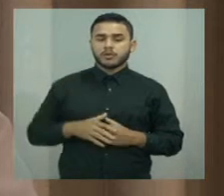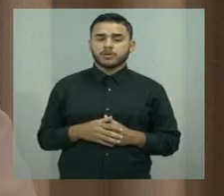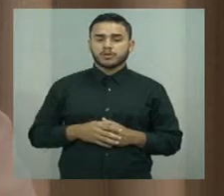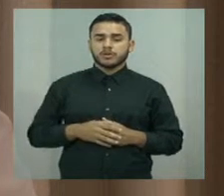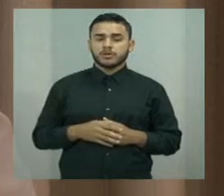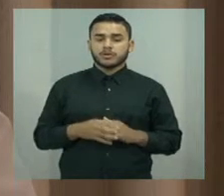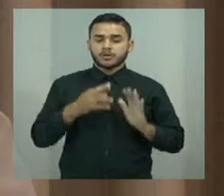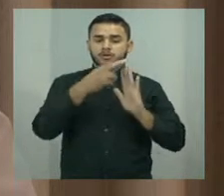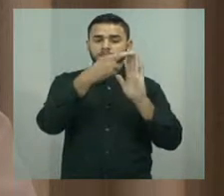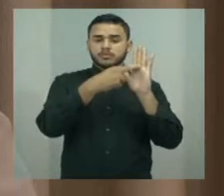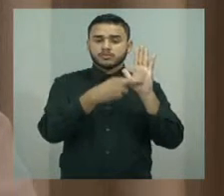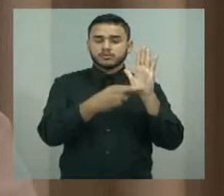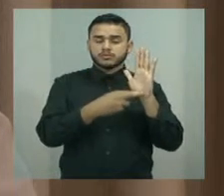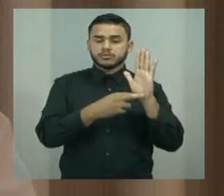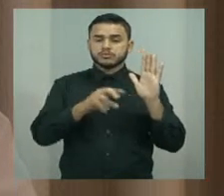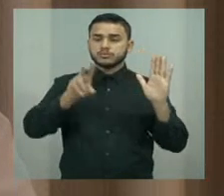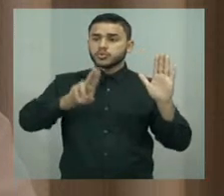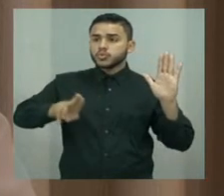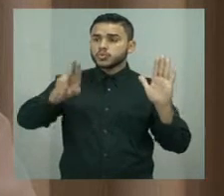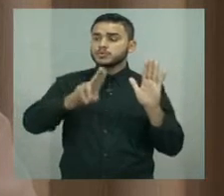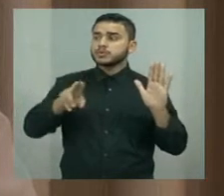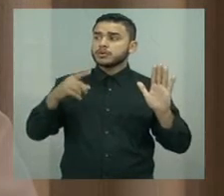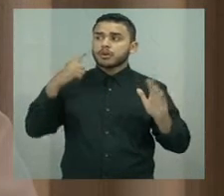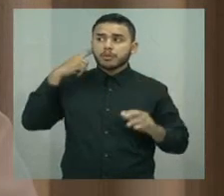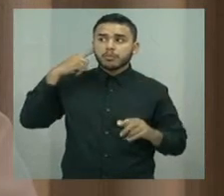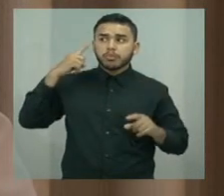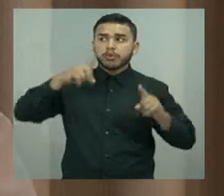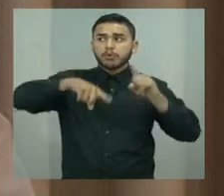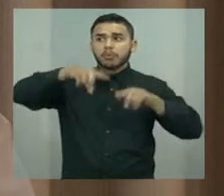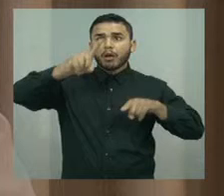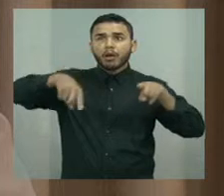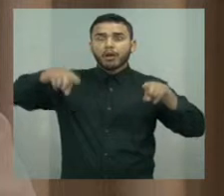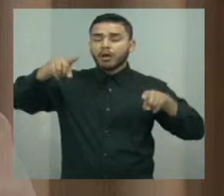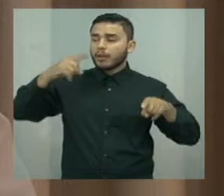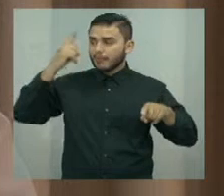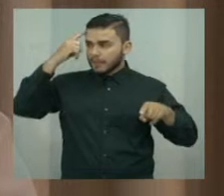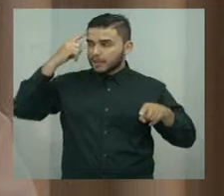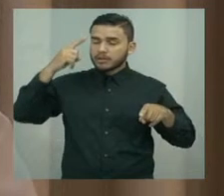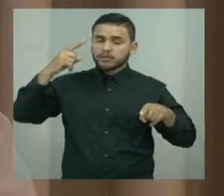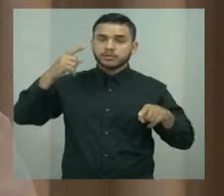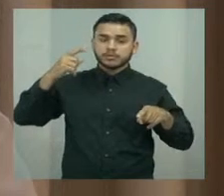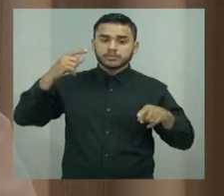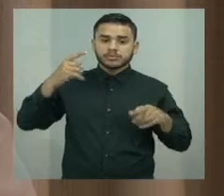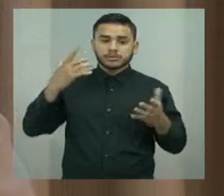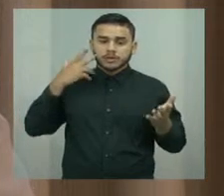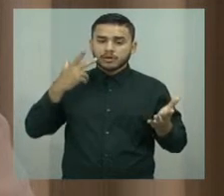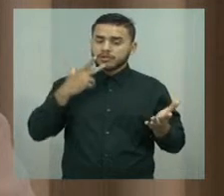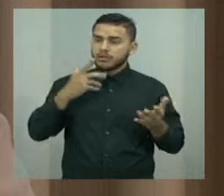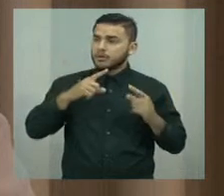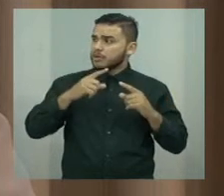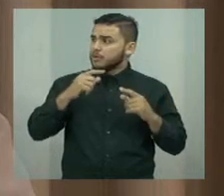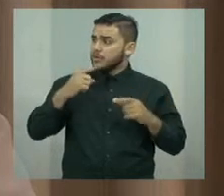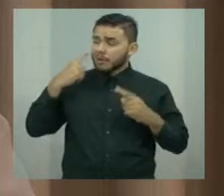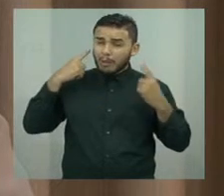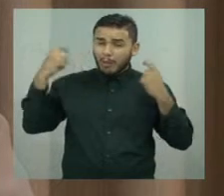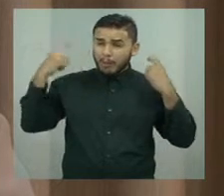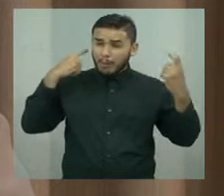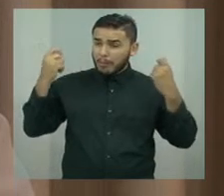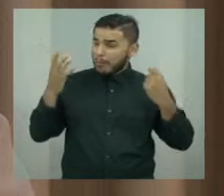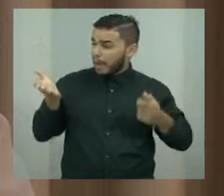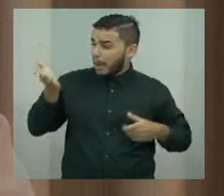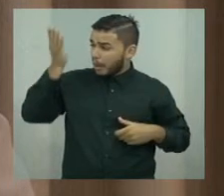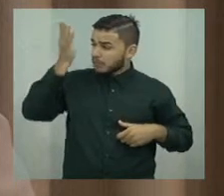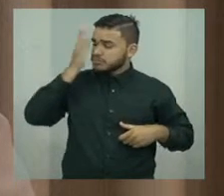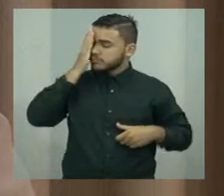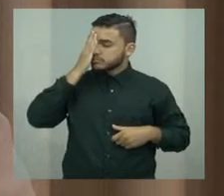só regrar o uso, né, do som para que você não perturbe o sossego alheio e nem cause prejuízos